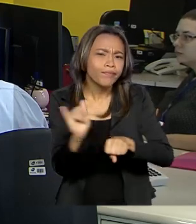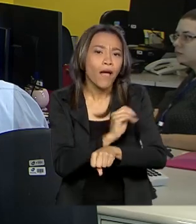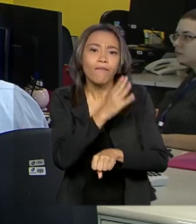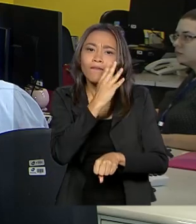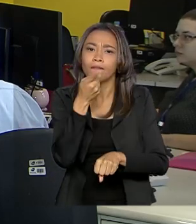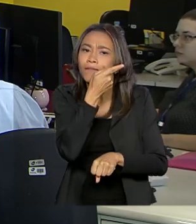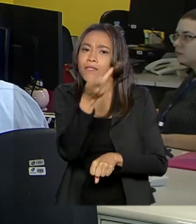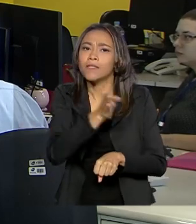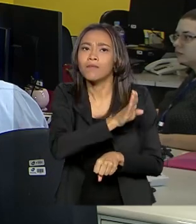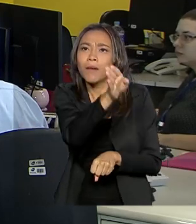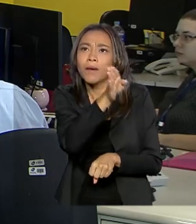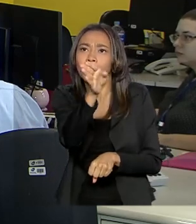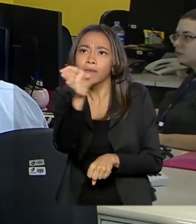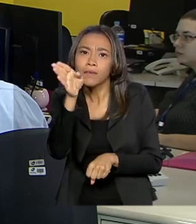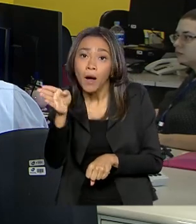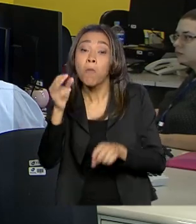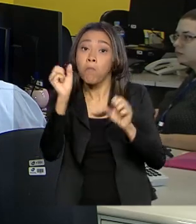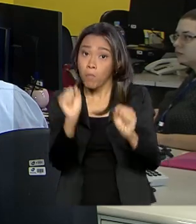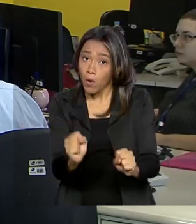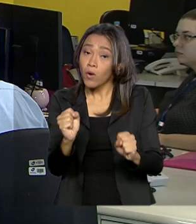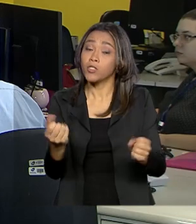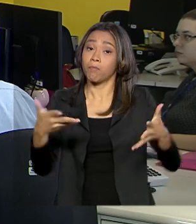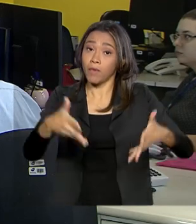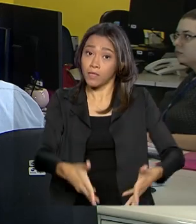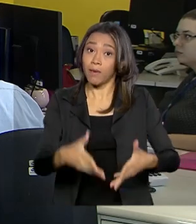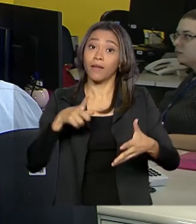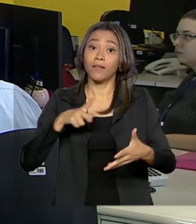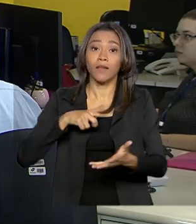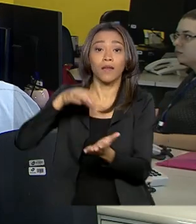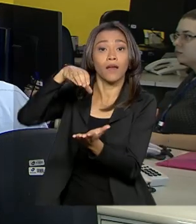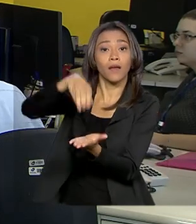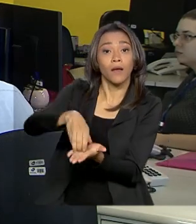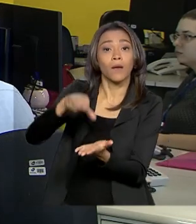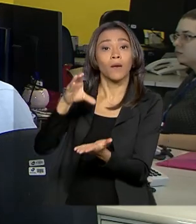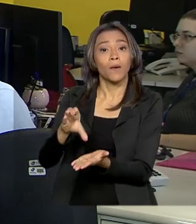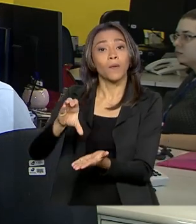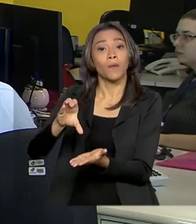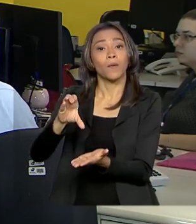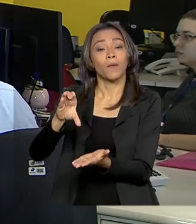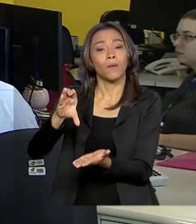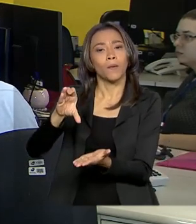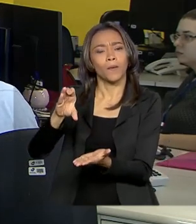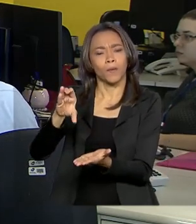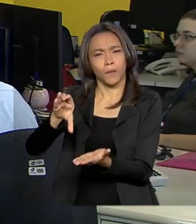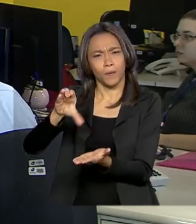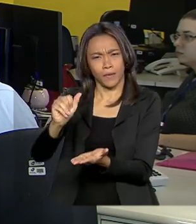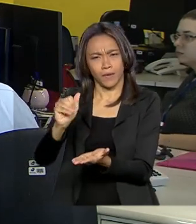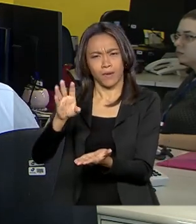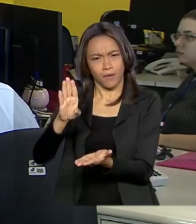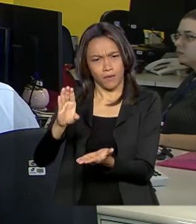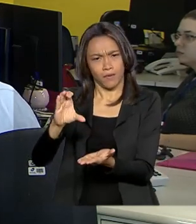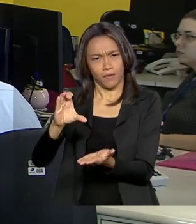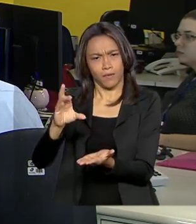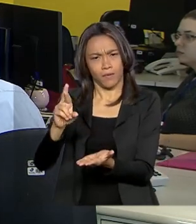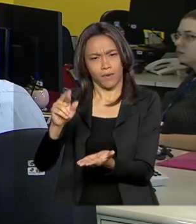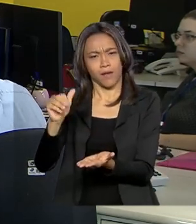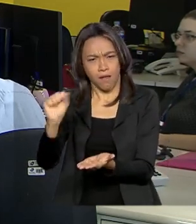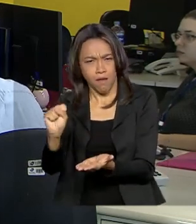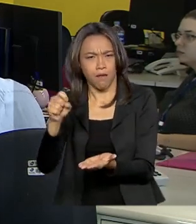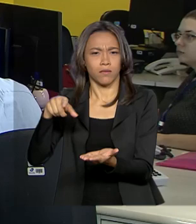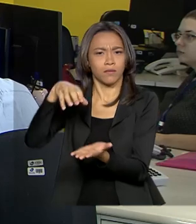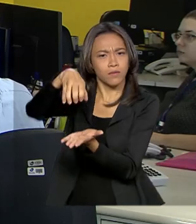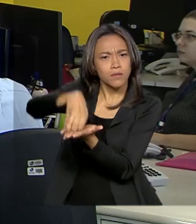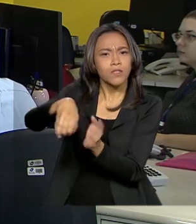Podem participar os municípios que tenham centro de assistência social cadastrado e que tenham pelo menos 140 pessoas do